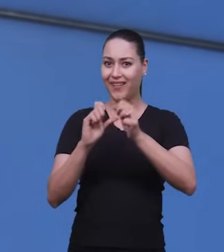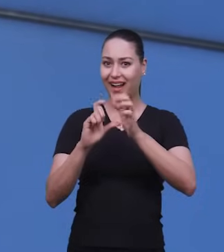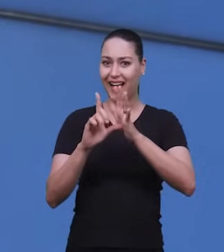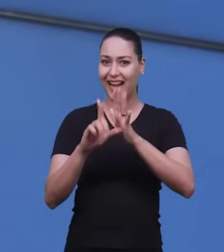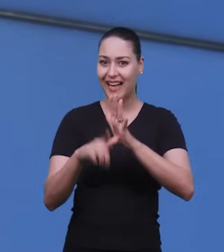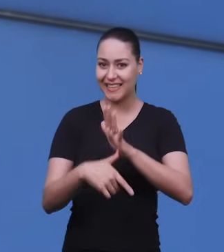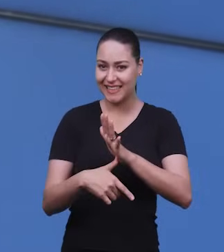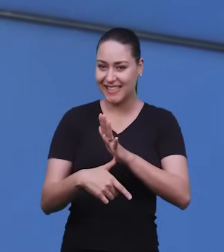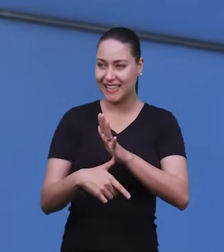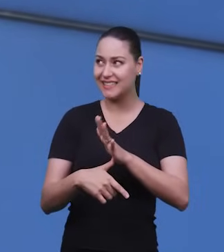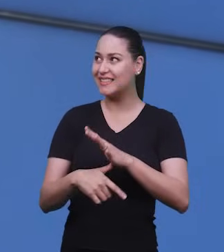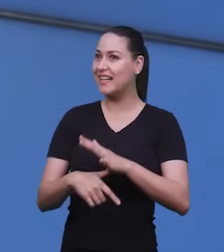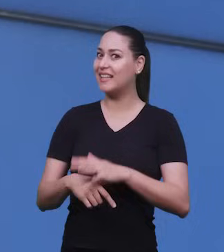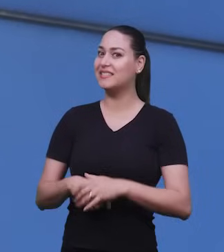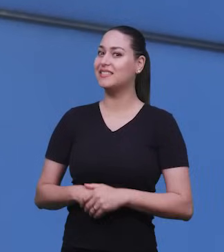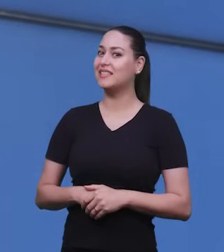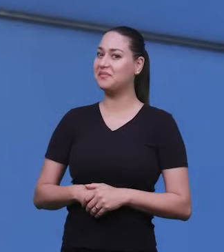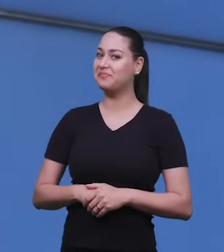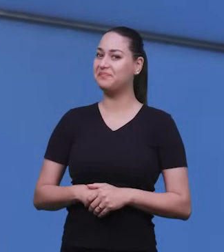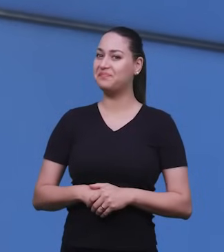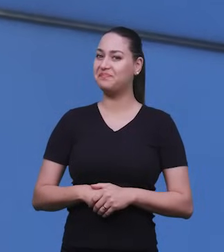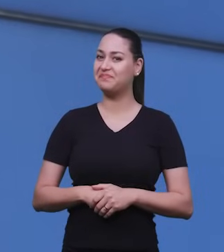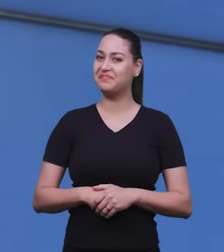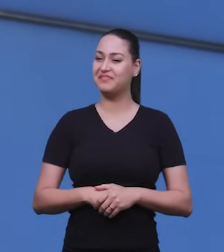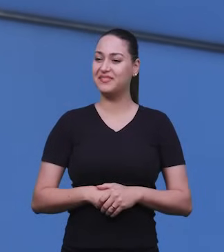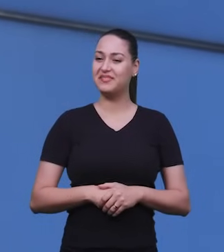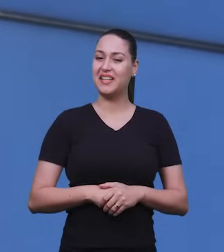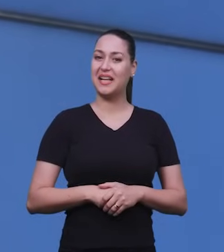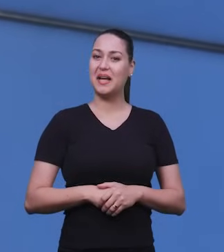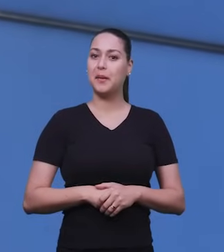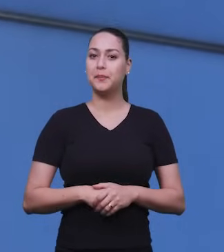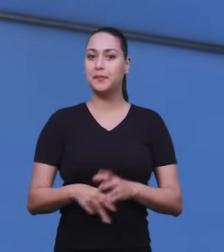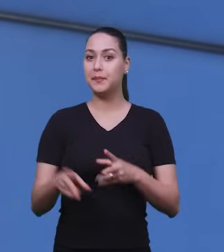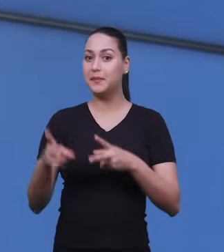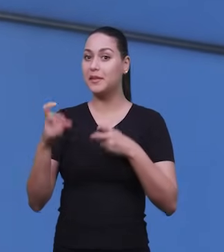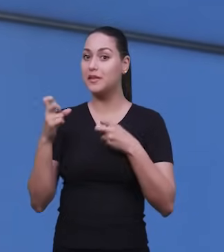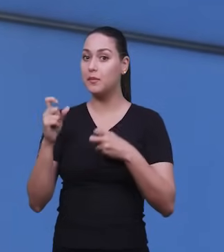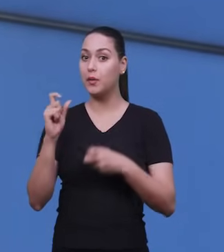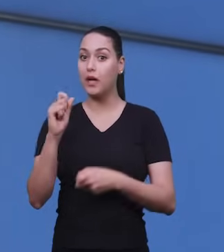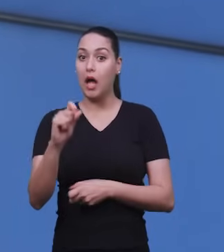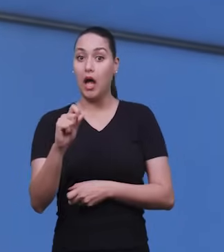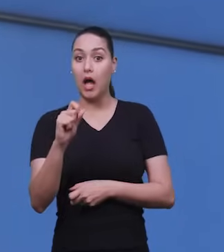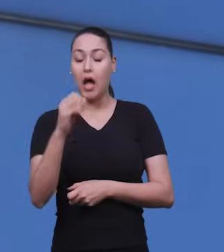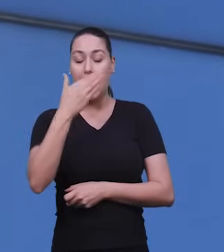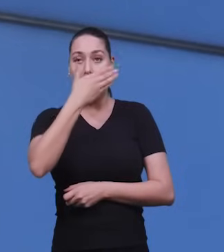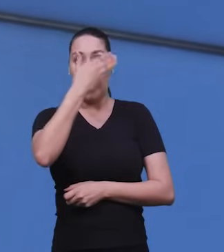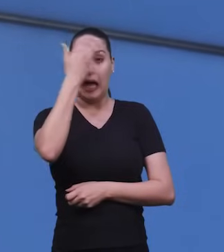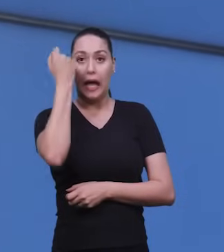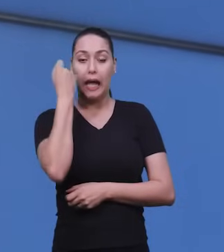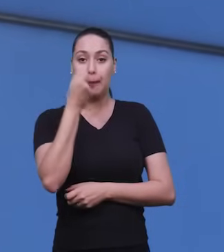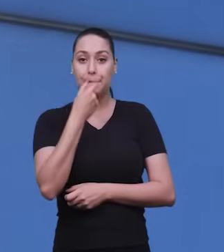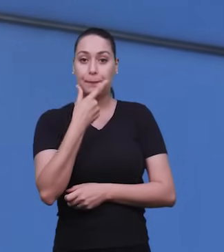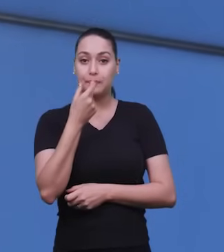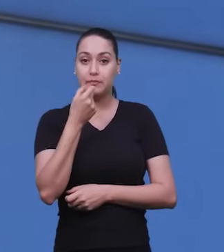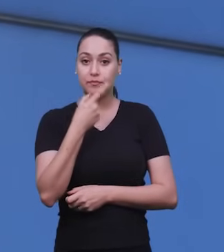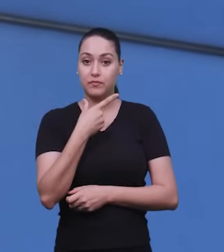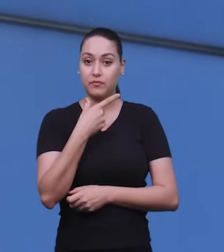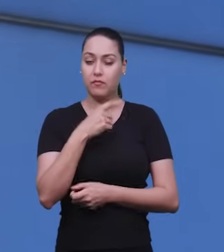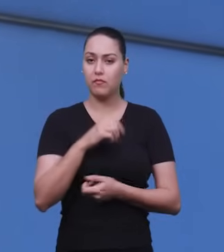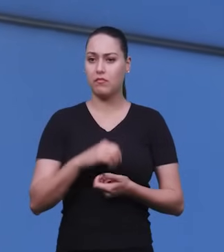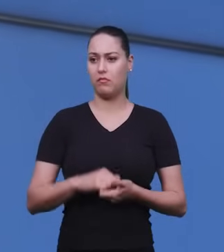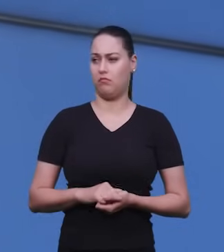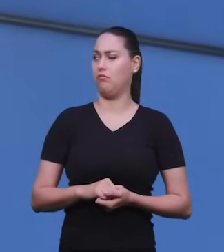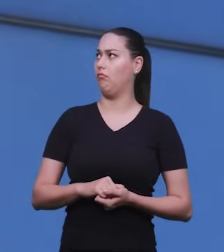falou o seguinte, que ela procurou assim e falou assim: esqueci de tomar o remédio. Mas como é